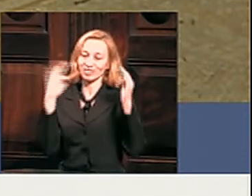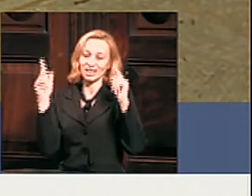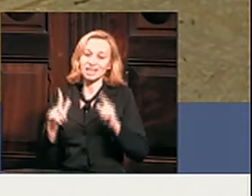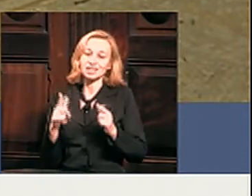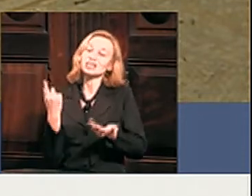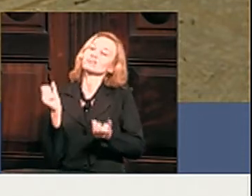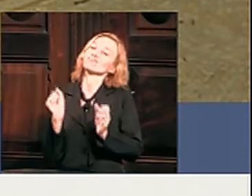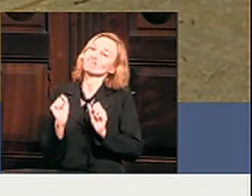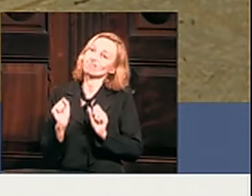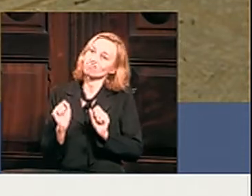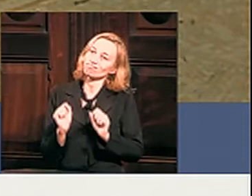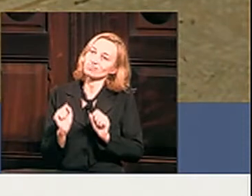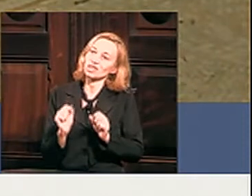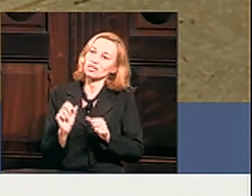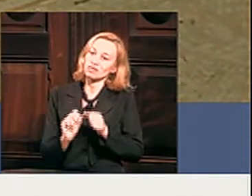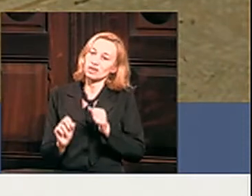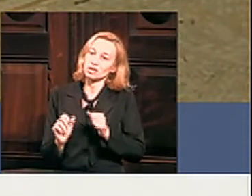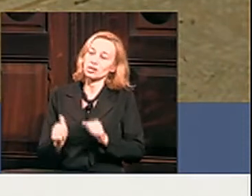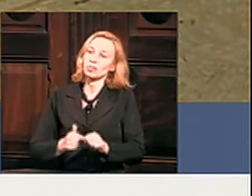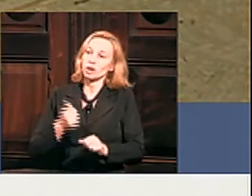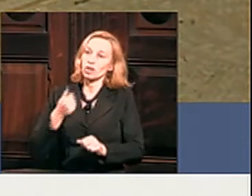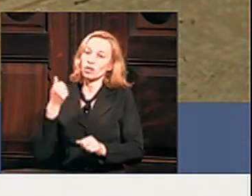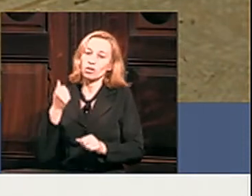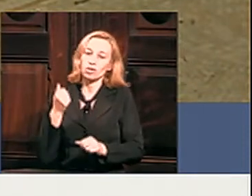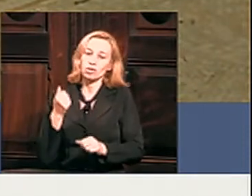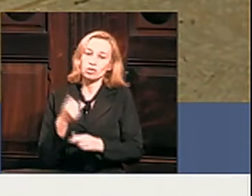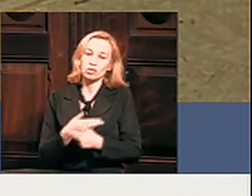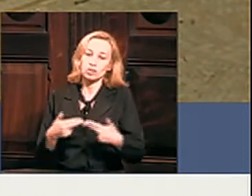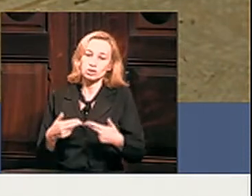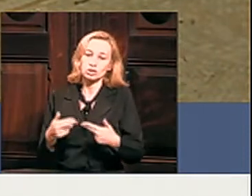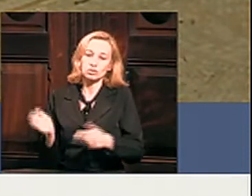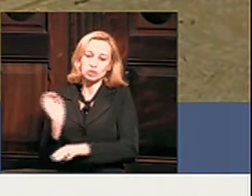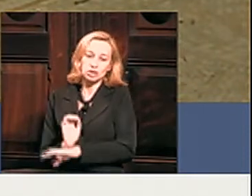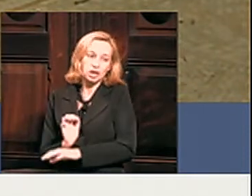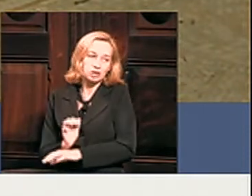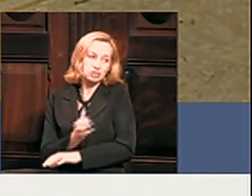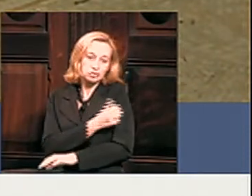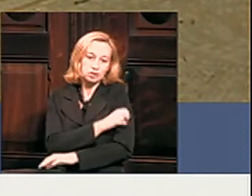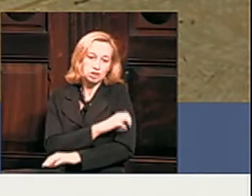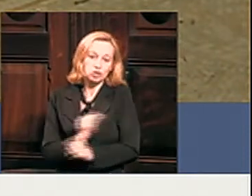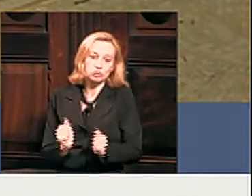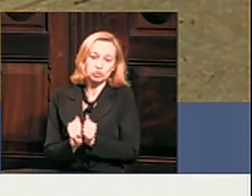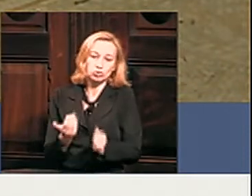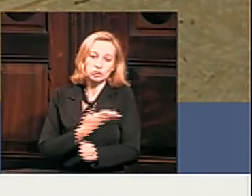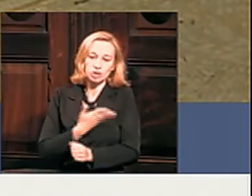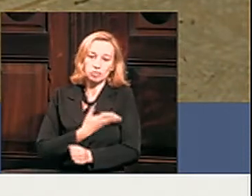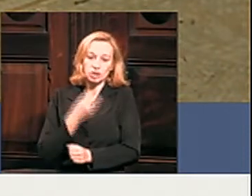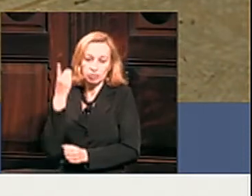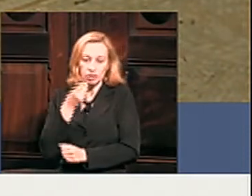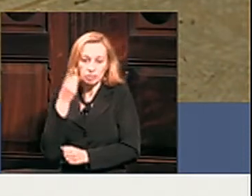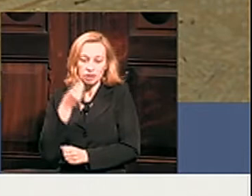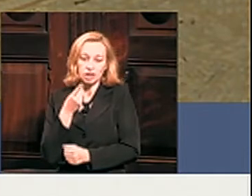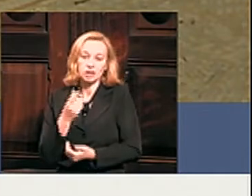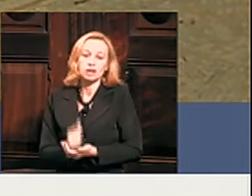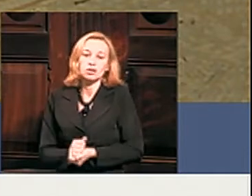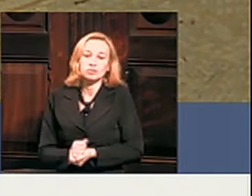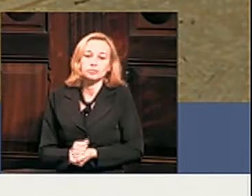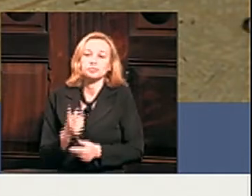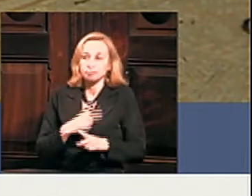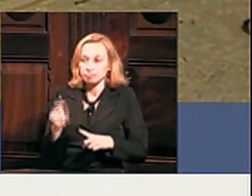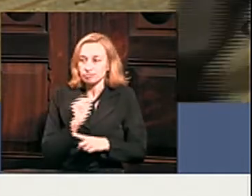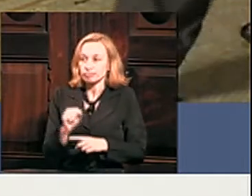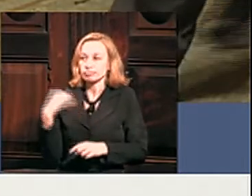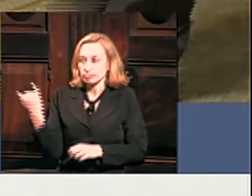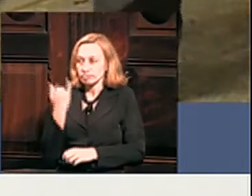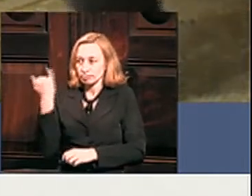como parlamentar na defesa do estado do Rio de Janeiro e obtido, junto com os demais parlamentares dessa casa, situação e oposição, uma vitória